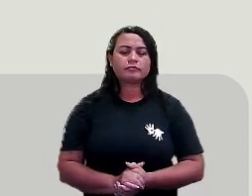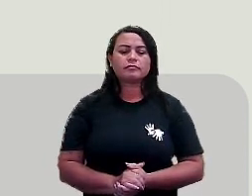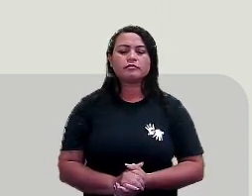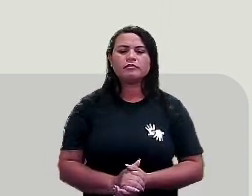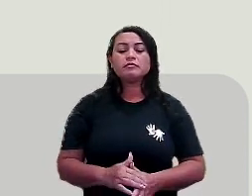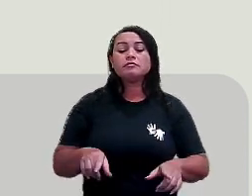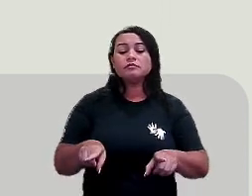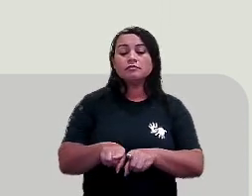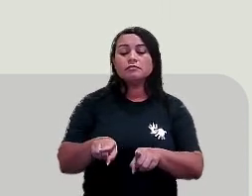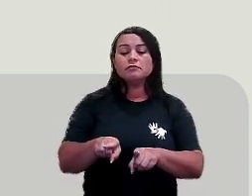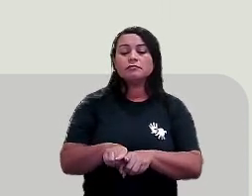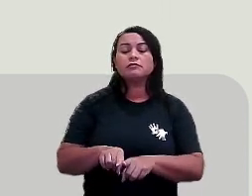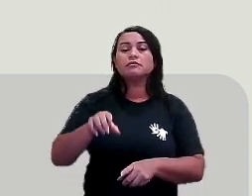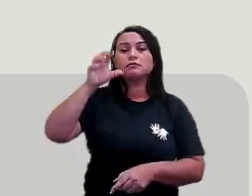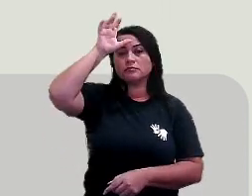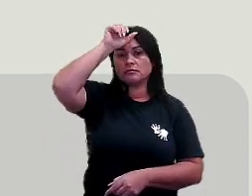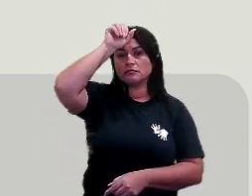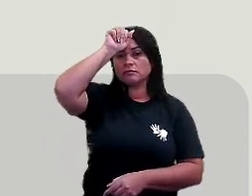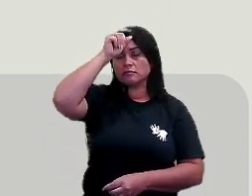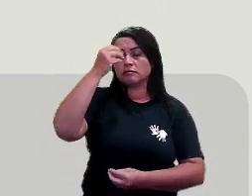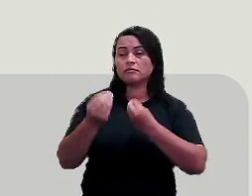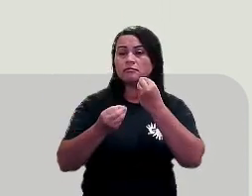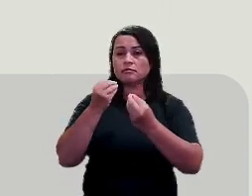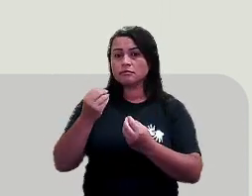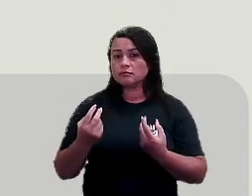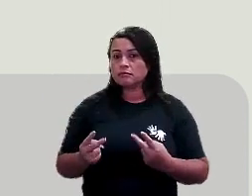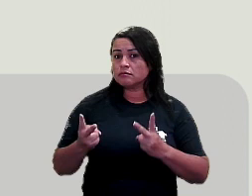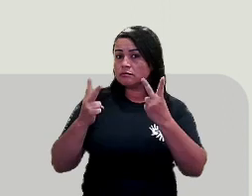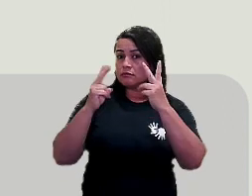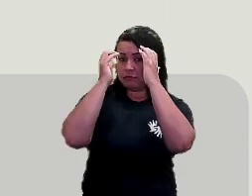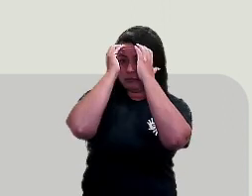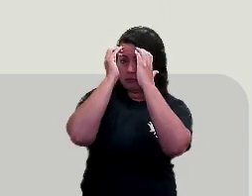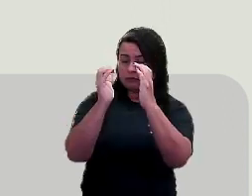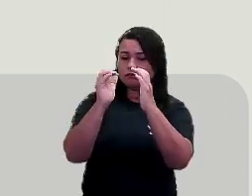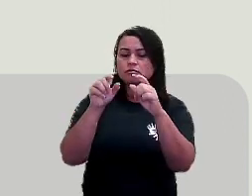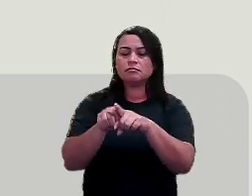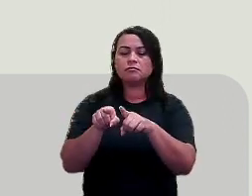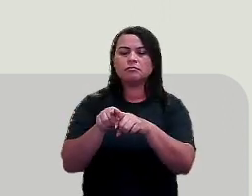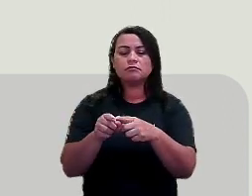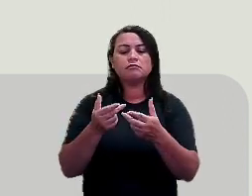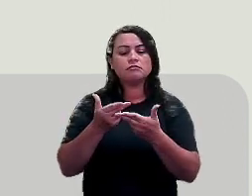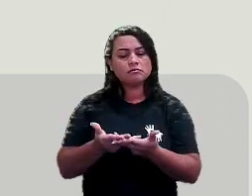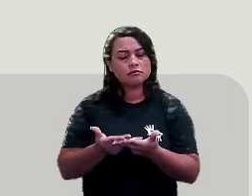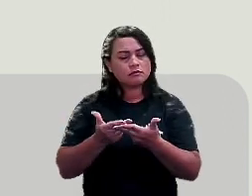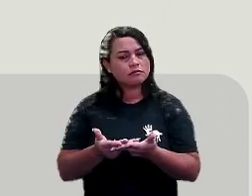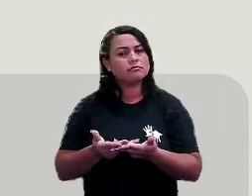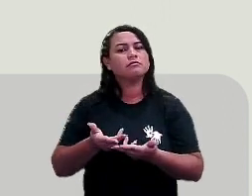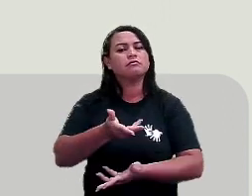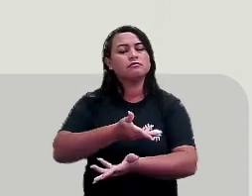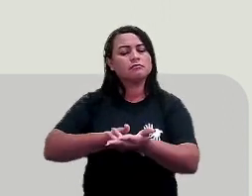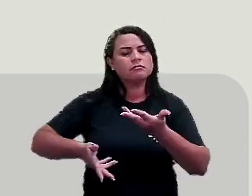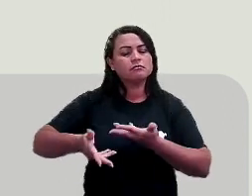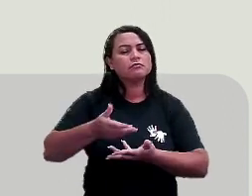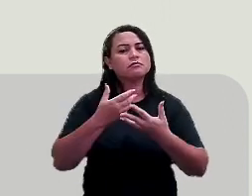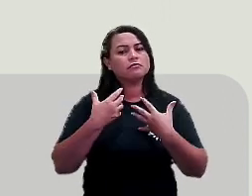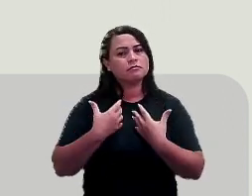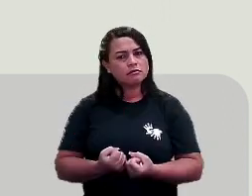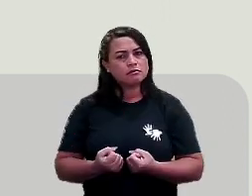E aprender o valor do respeito, tolerância, solidariedade e aceitação. Justamente isso que eu